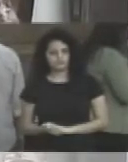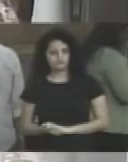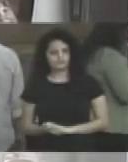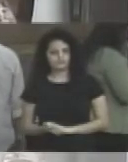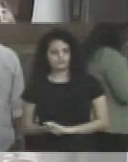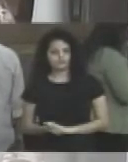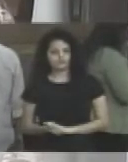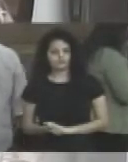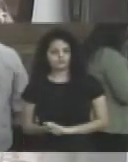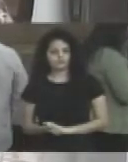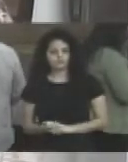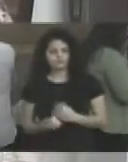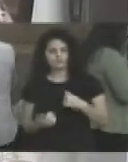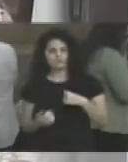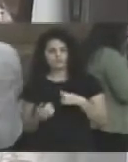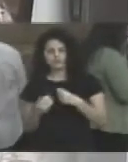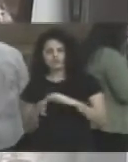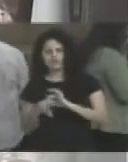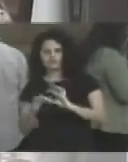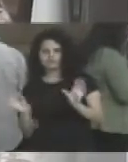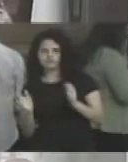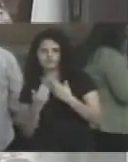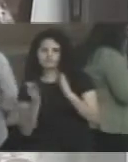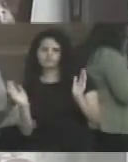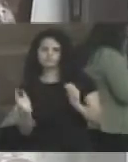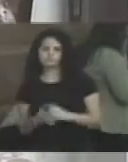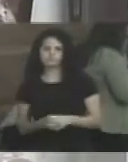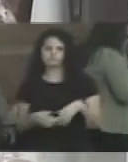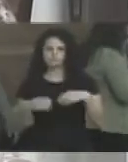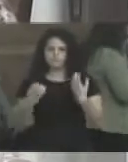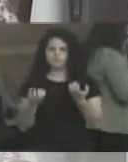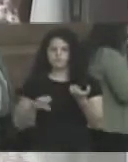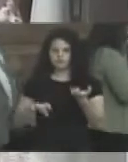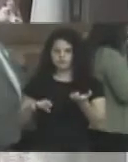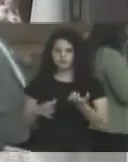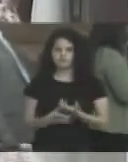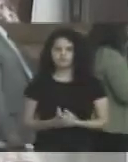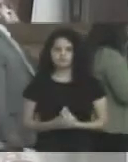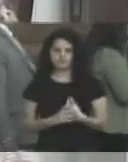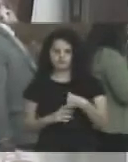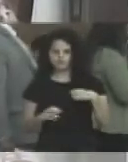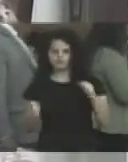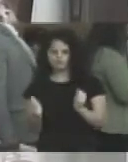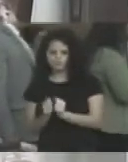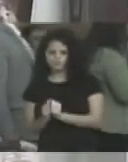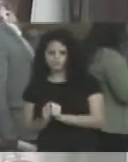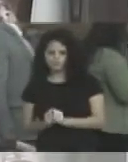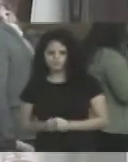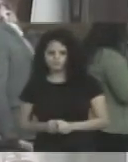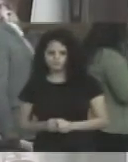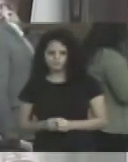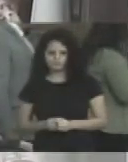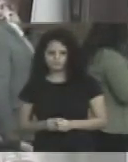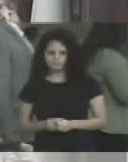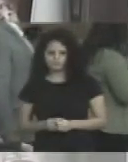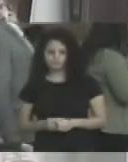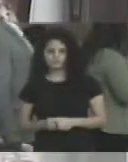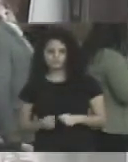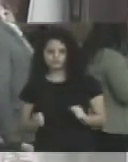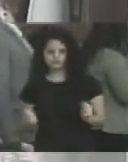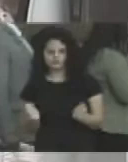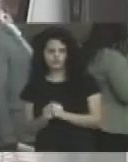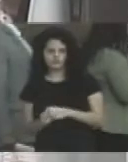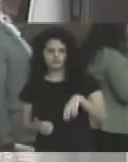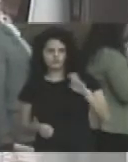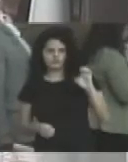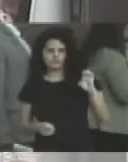Reis. Ele abriu as portas para mim lá no plenário, estive com ele, estive com o senador Eduardo Lopes, junto